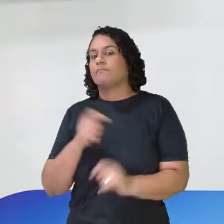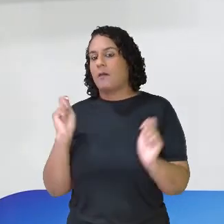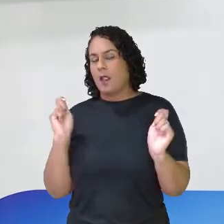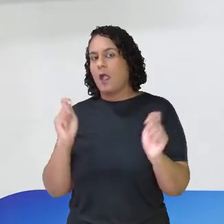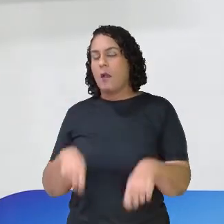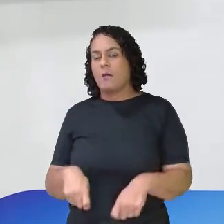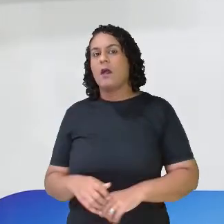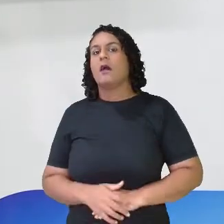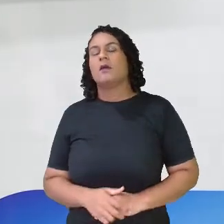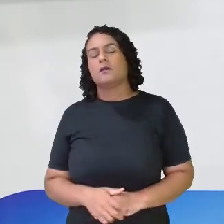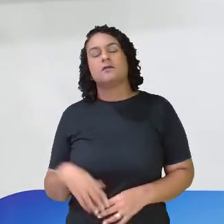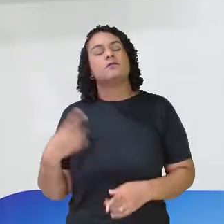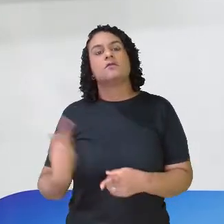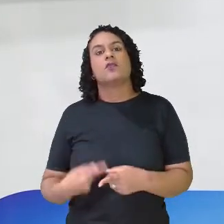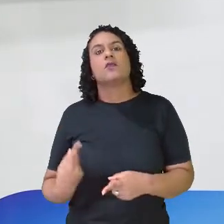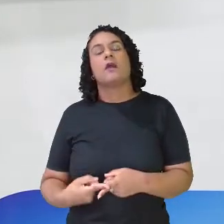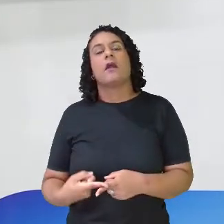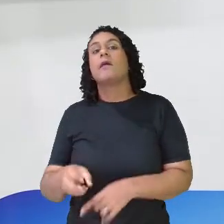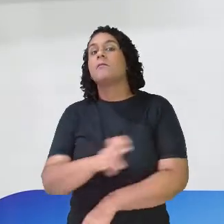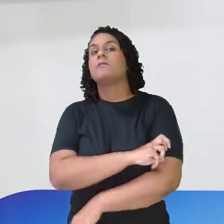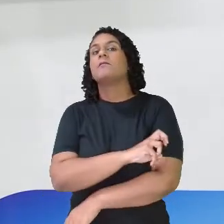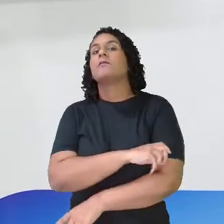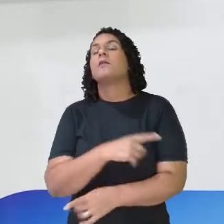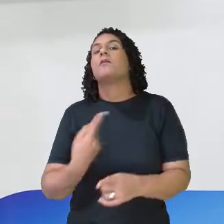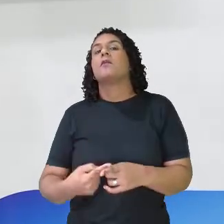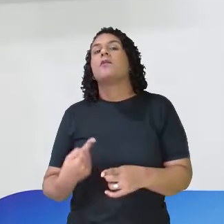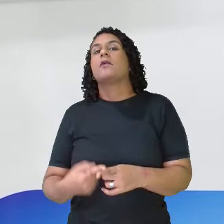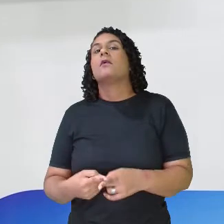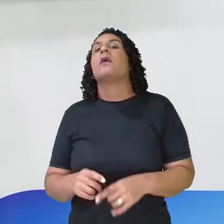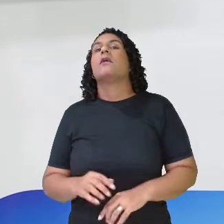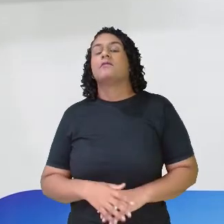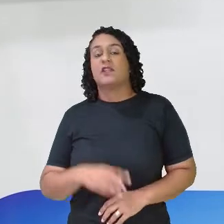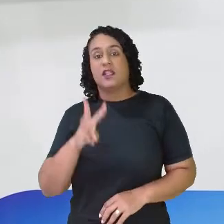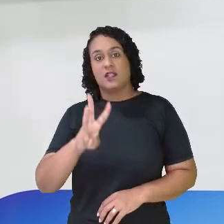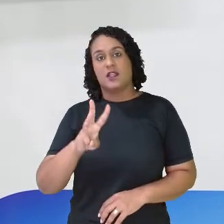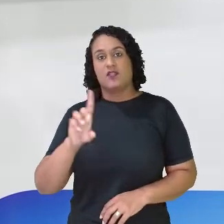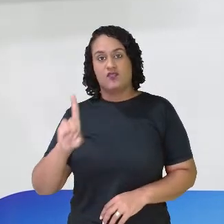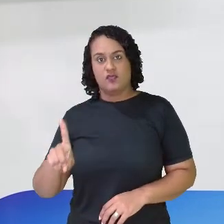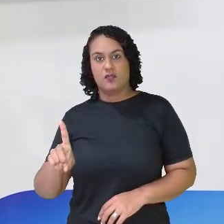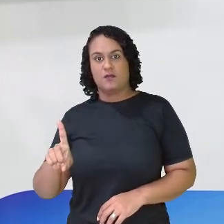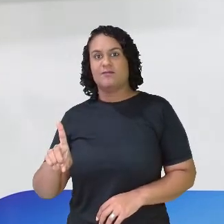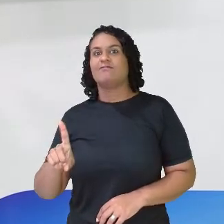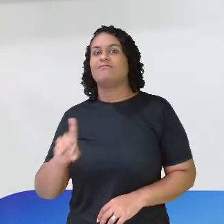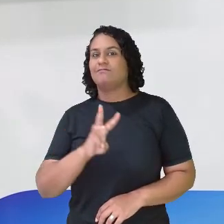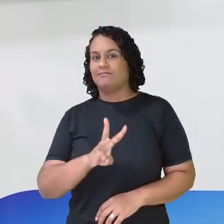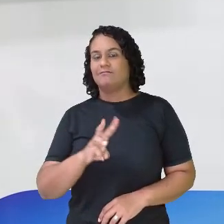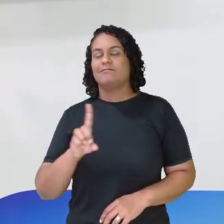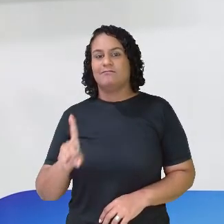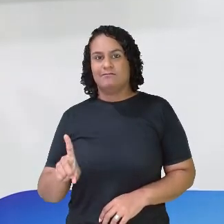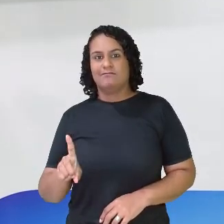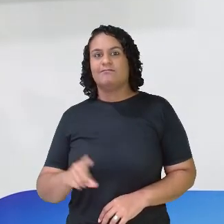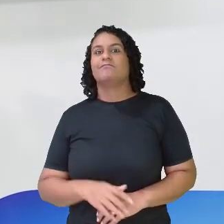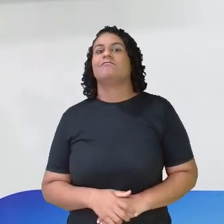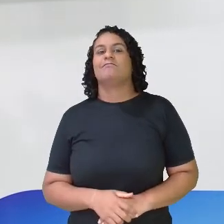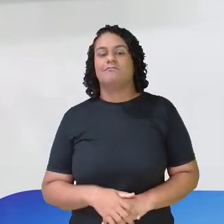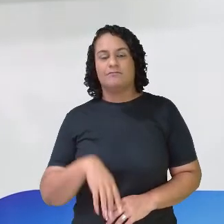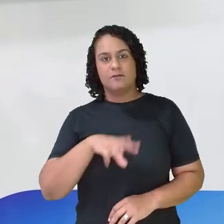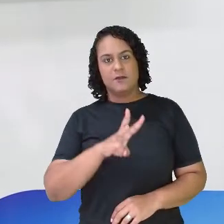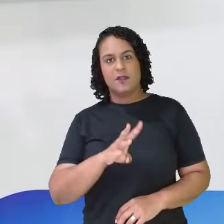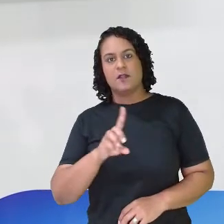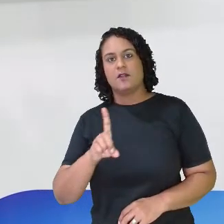Por quê? Porque quinto ano são figuras tridimensionais. Já ouviram 3D? 3